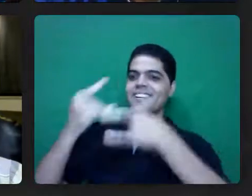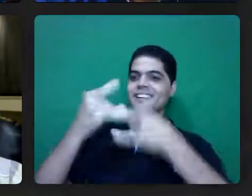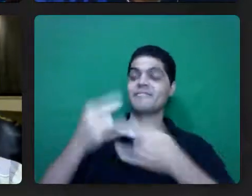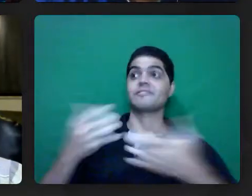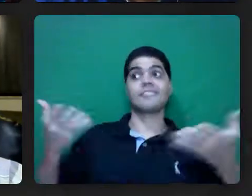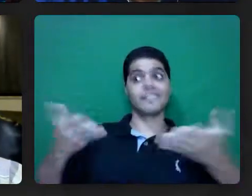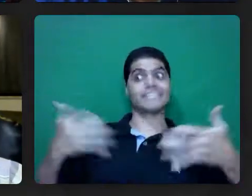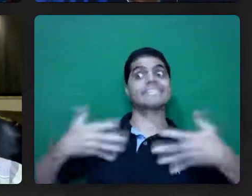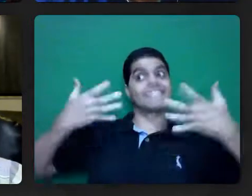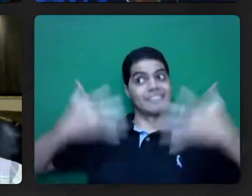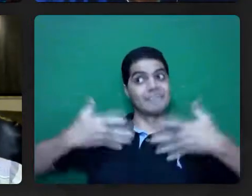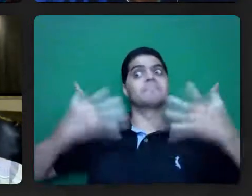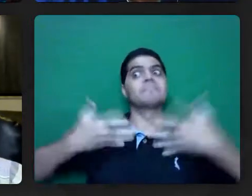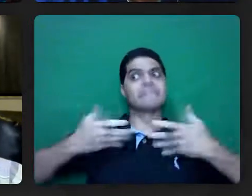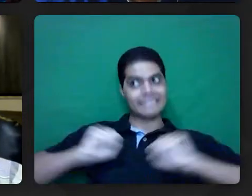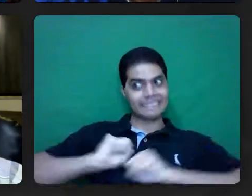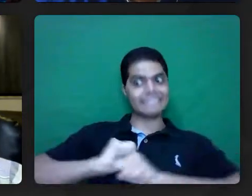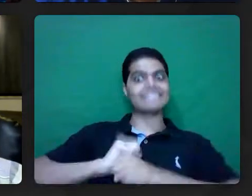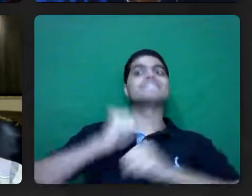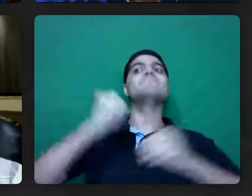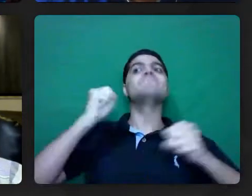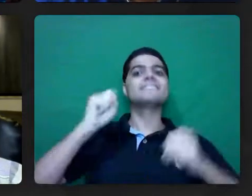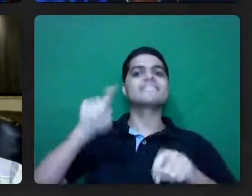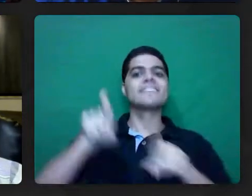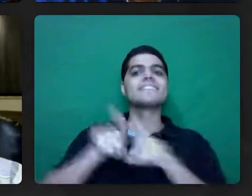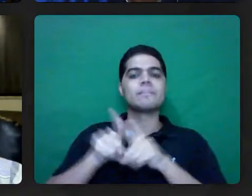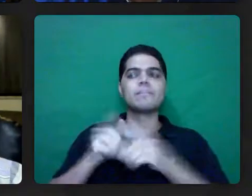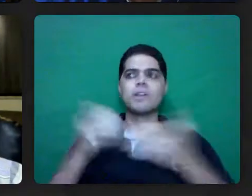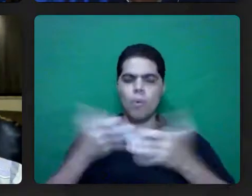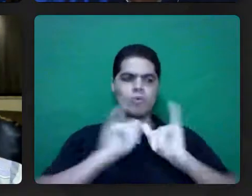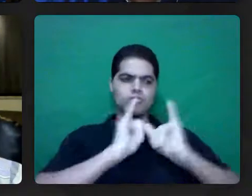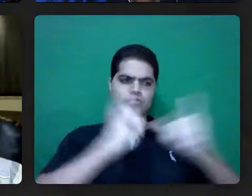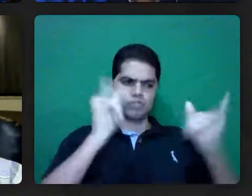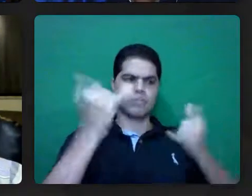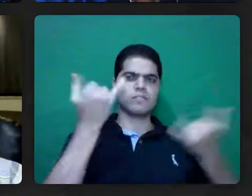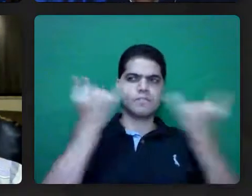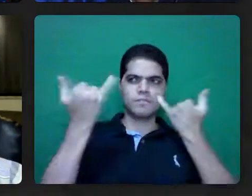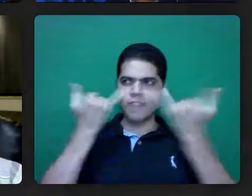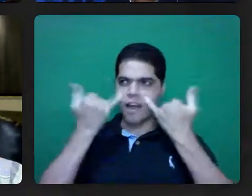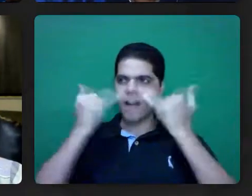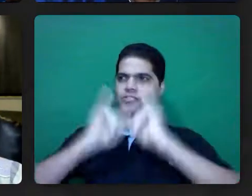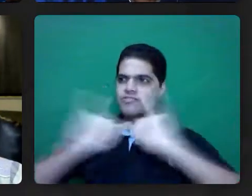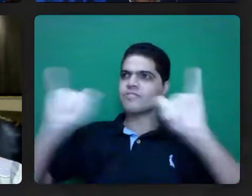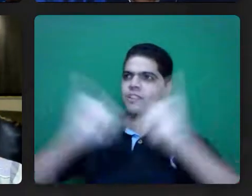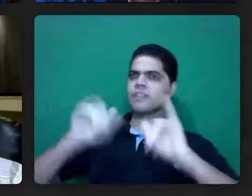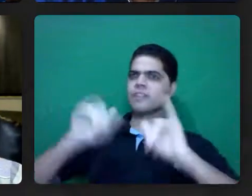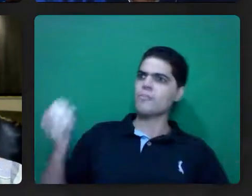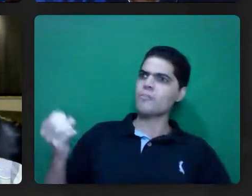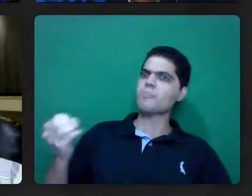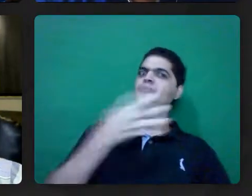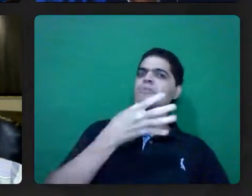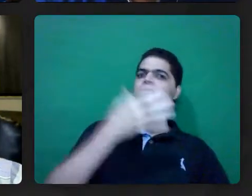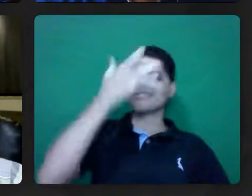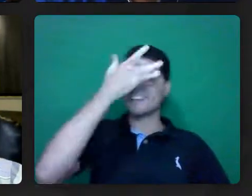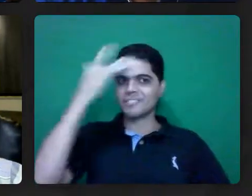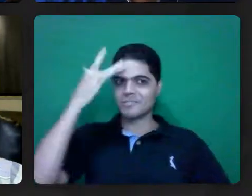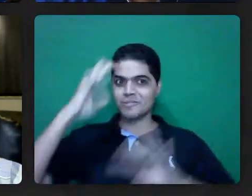está grande, viu? Hoje a gente fez algumas divulgações e é uma novidade, né? O pessoal